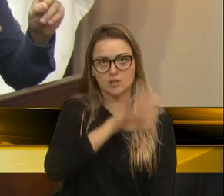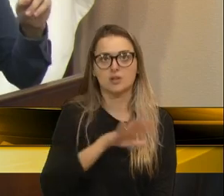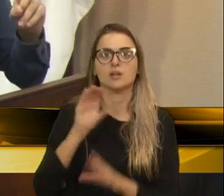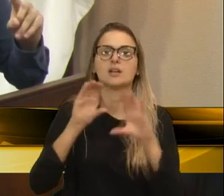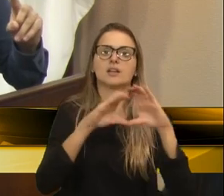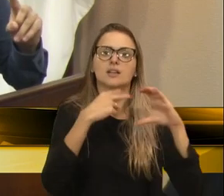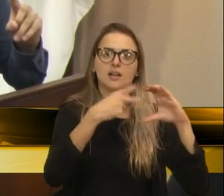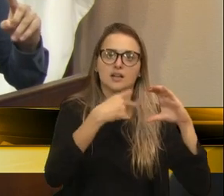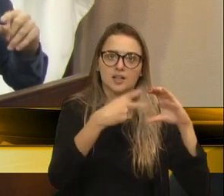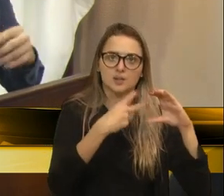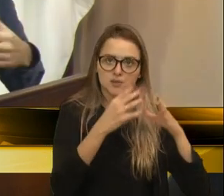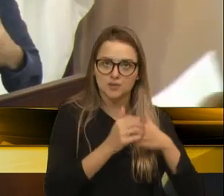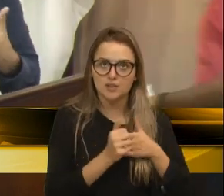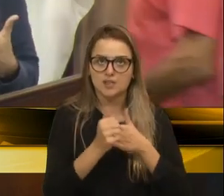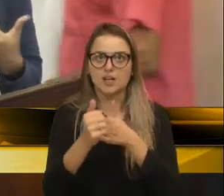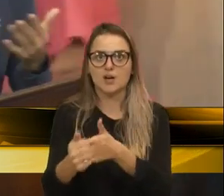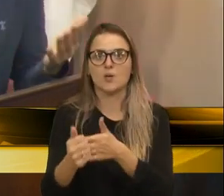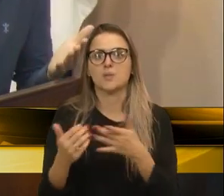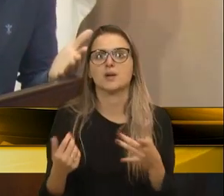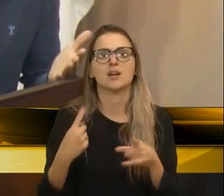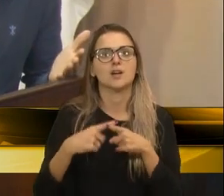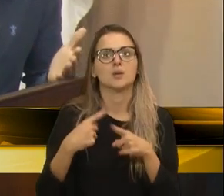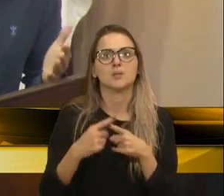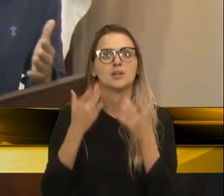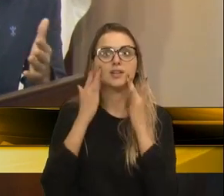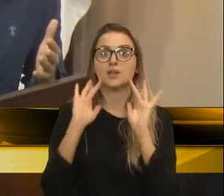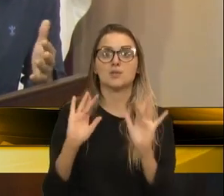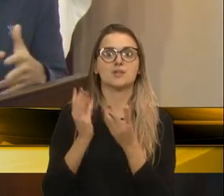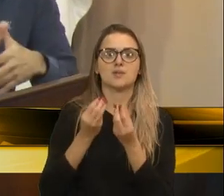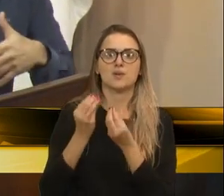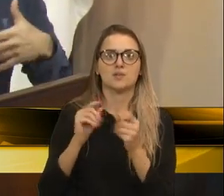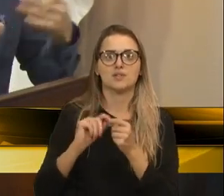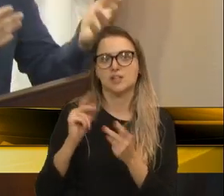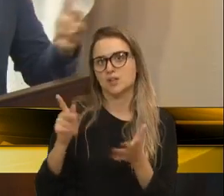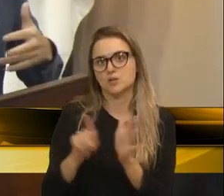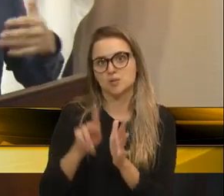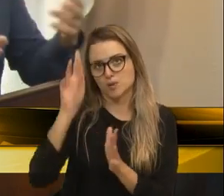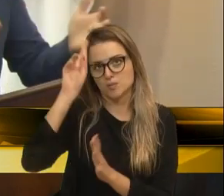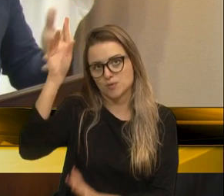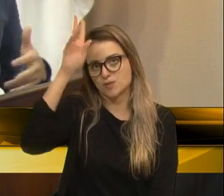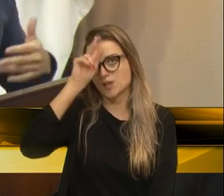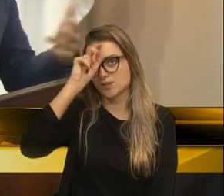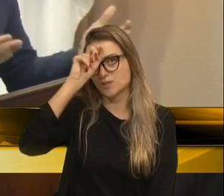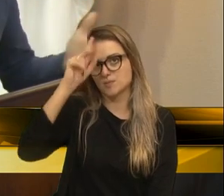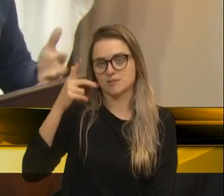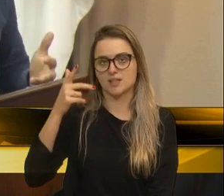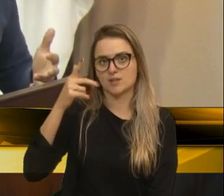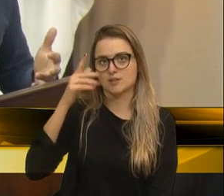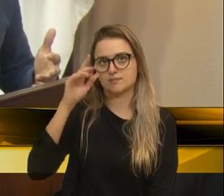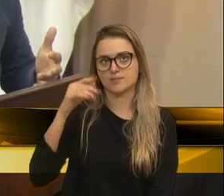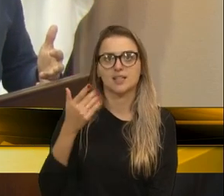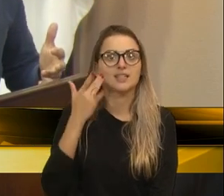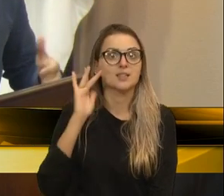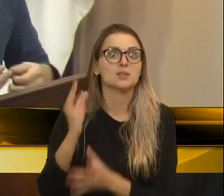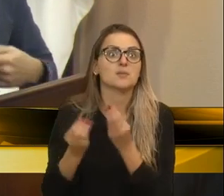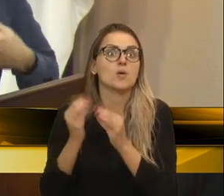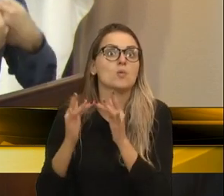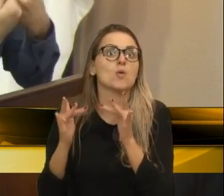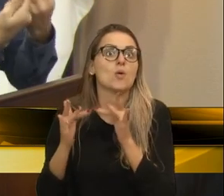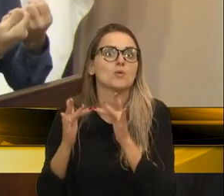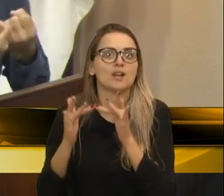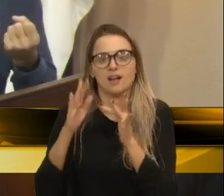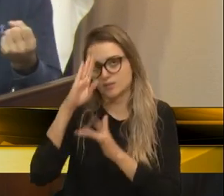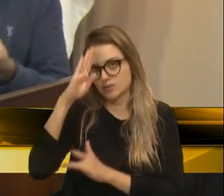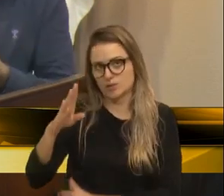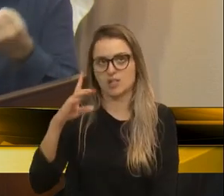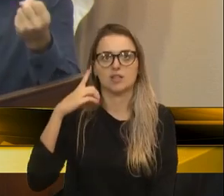Vereadores acompanha eles, porque eles estavam perdidos lá. Os próprios diretores, eles não sabiam nem como conversar direito lá com os deputados. E nós, como